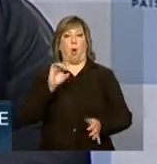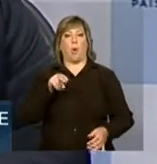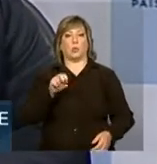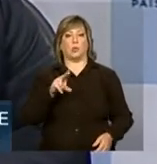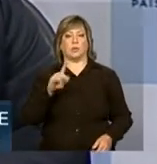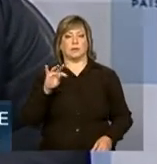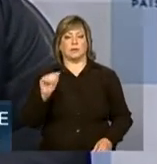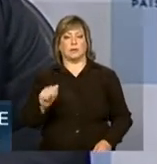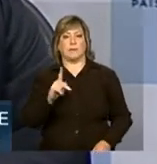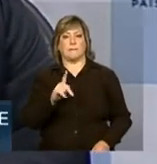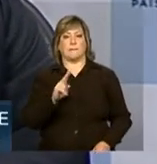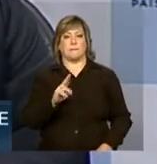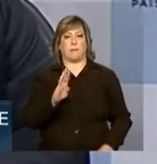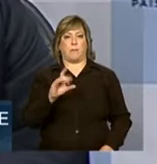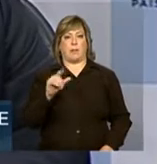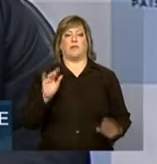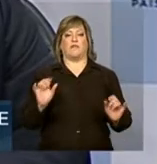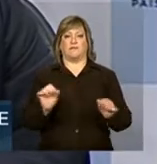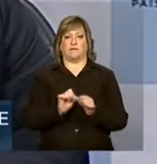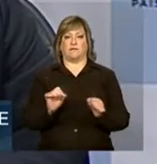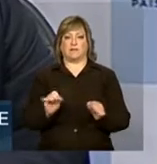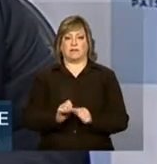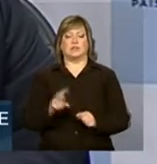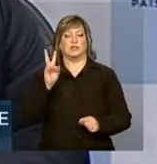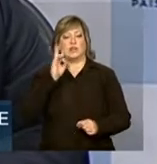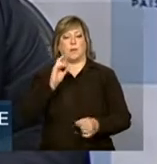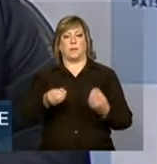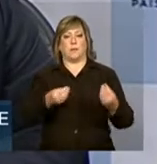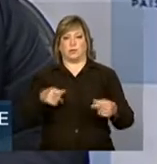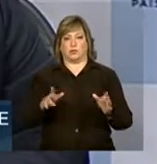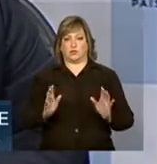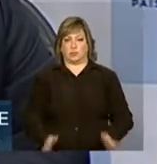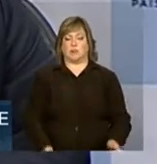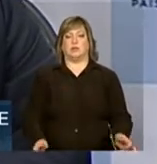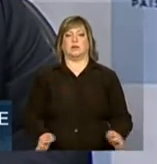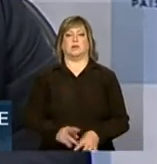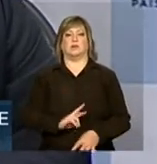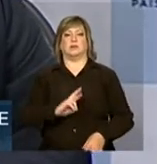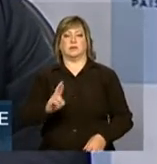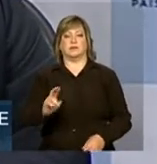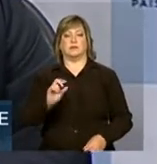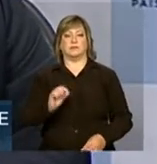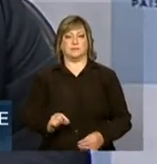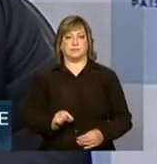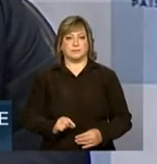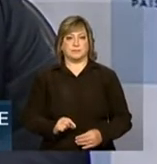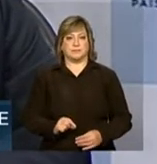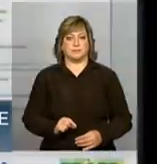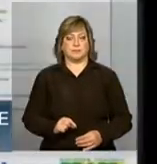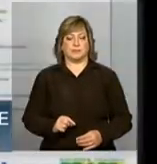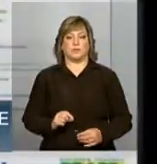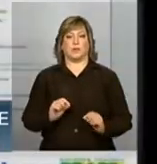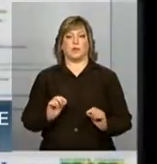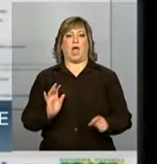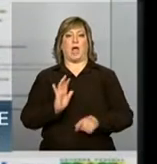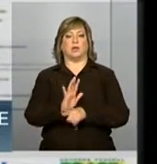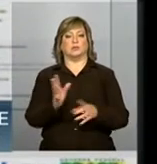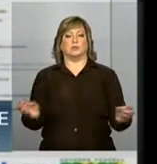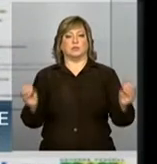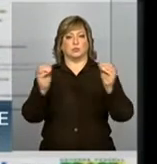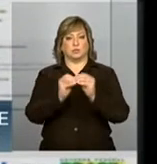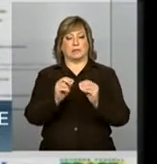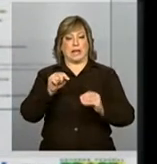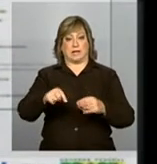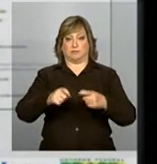que concluiu-se, da qual resultaram as contribuições para